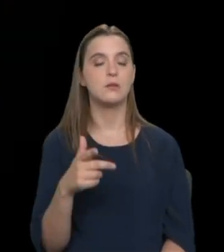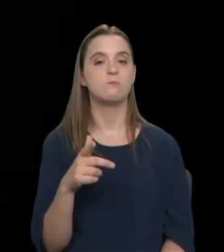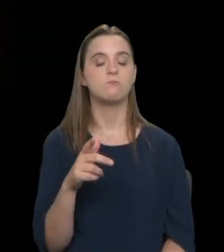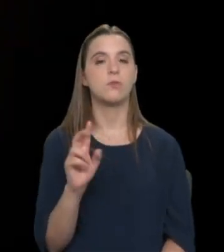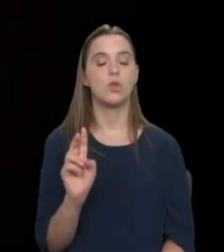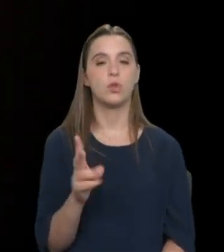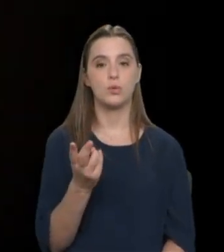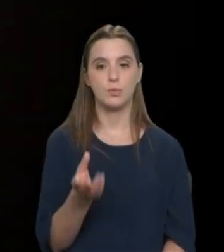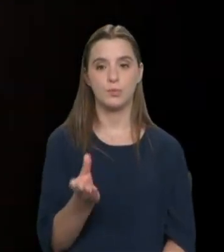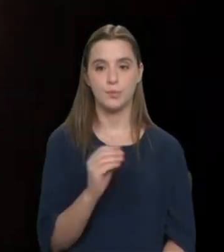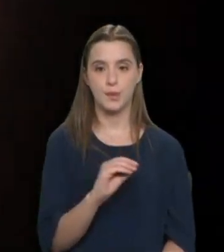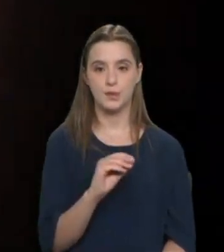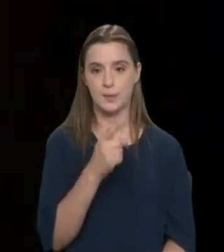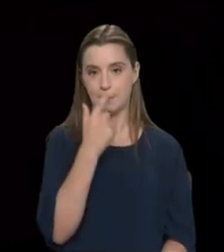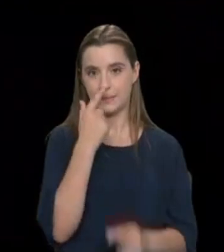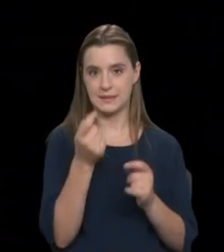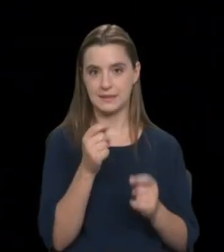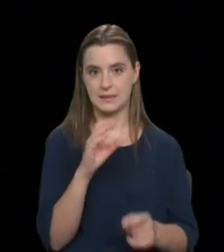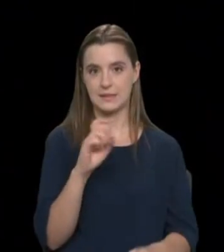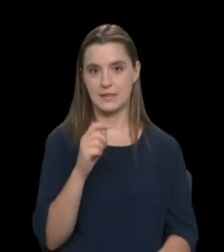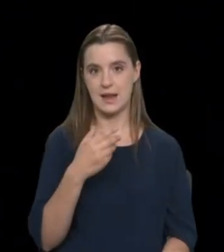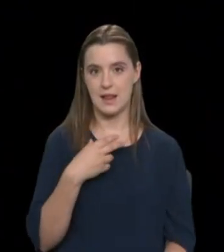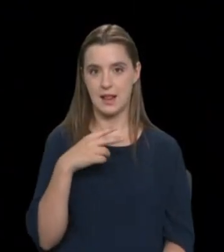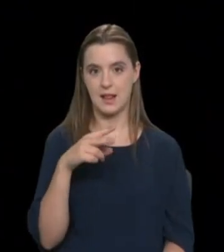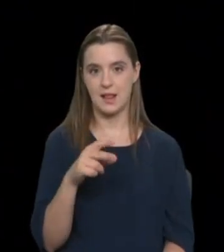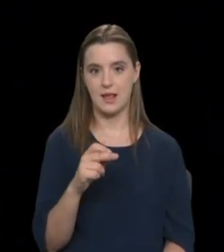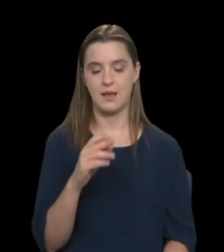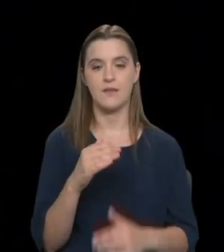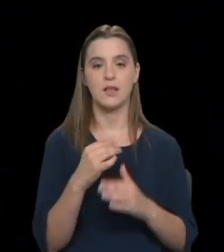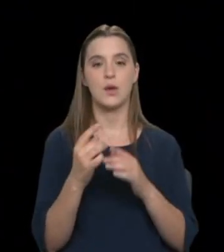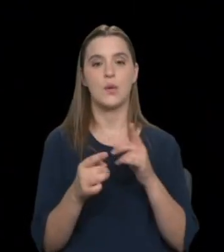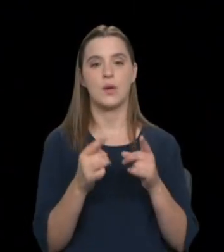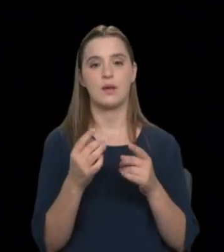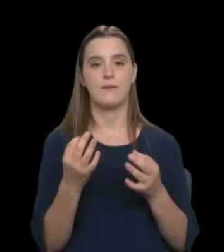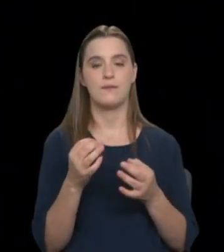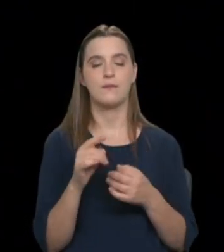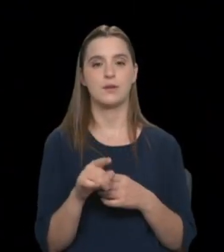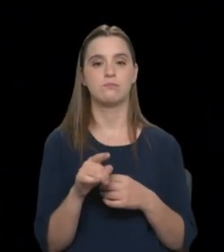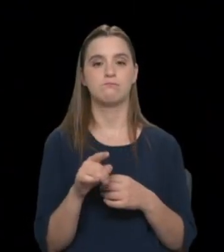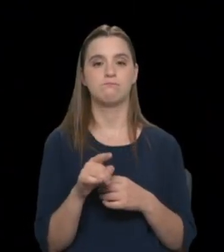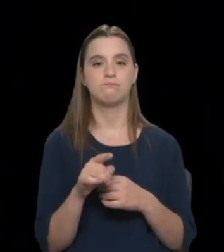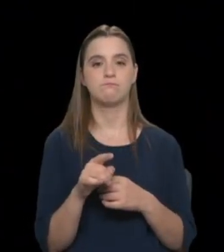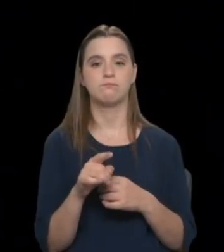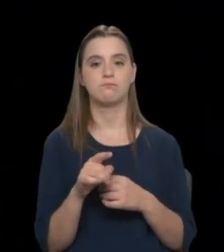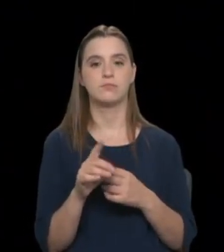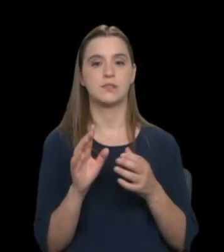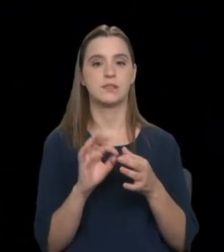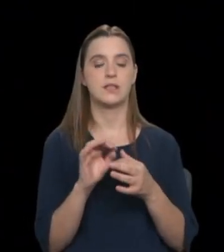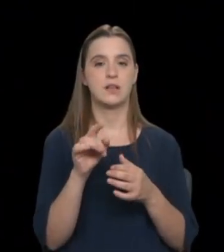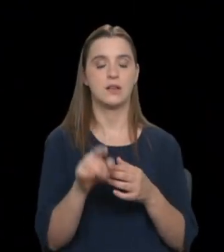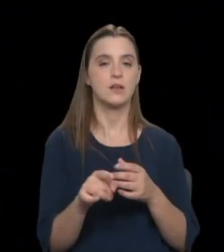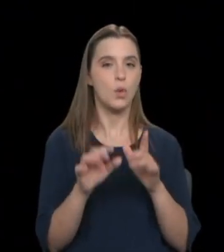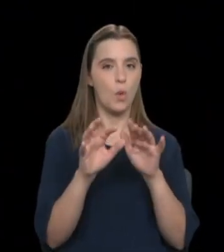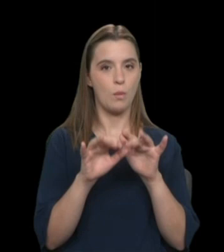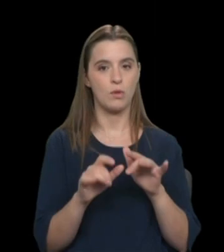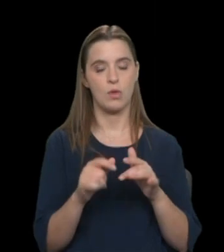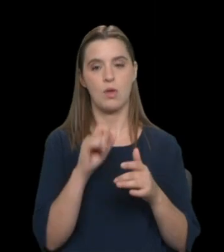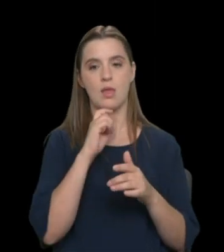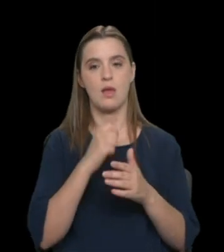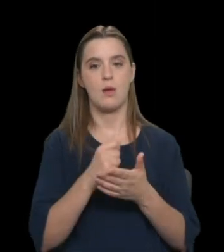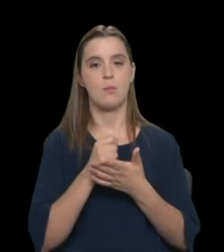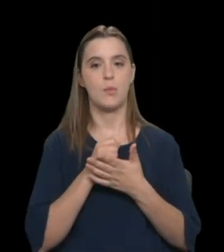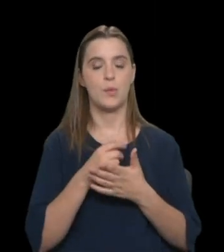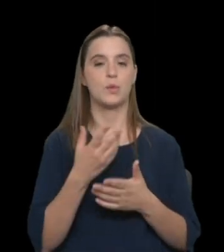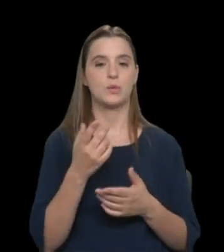corpos parecidos com Sedna. E o que estes astrónomos fizeram, obviamente que tendo em conta que os supercomputadores ajudam-nos muito a fazer